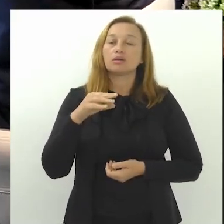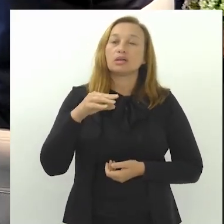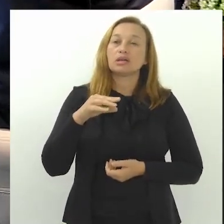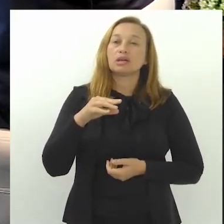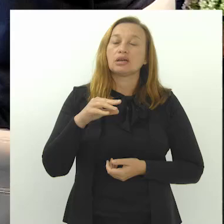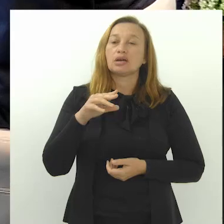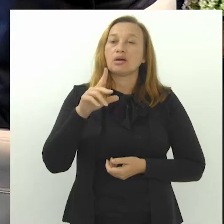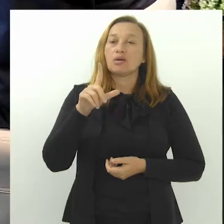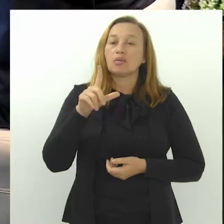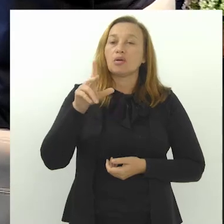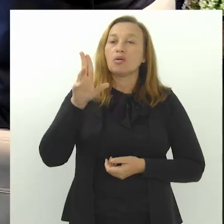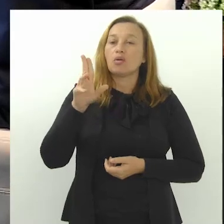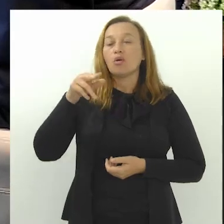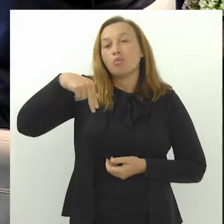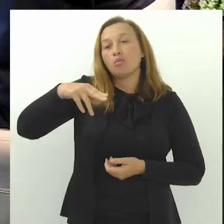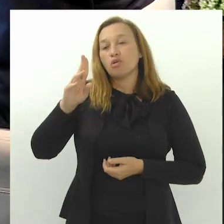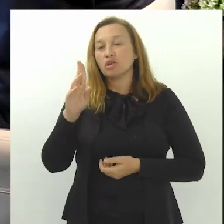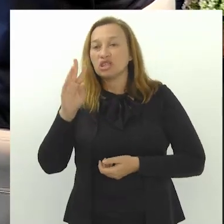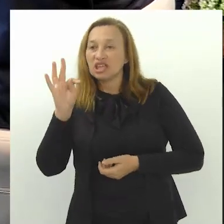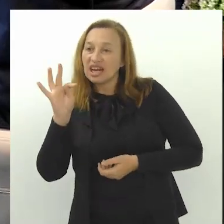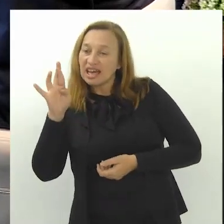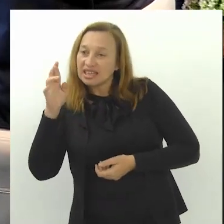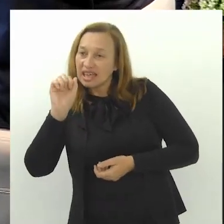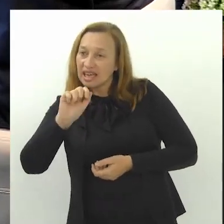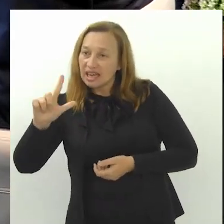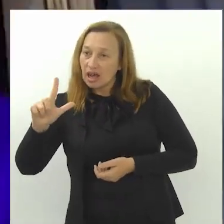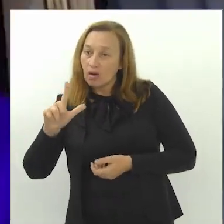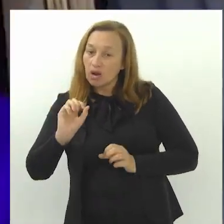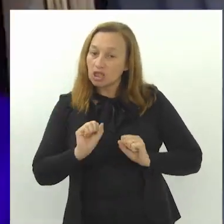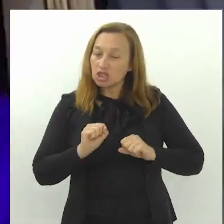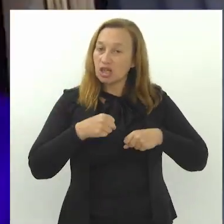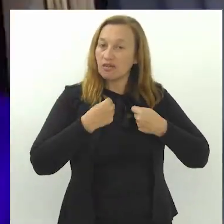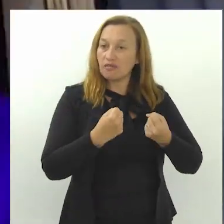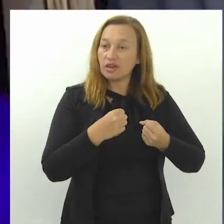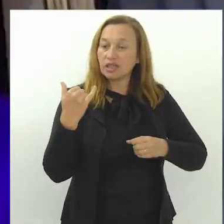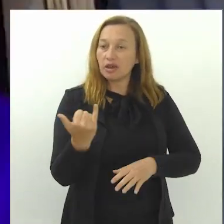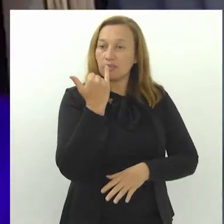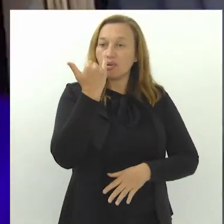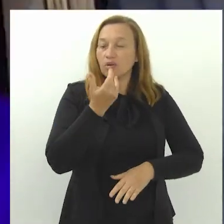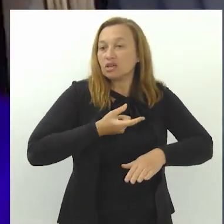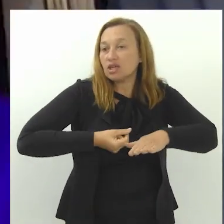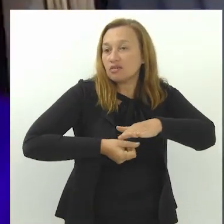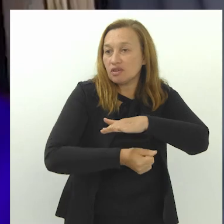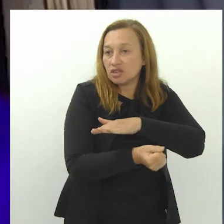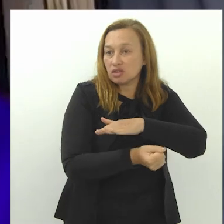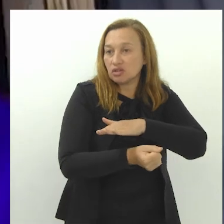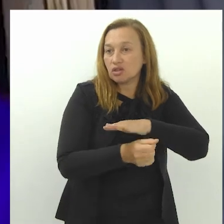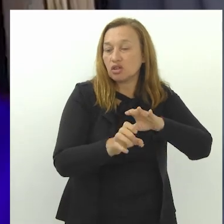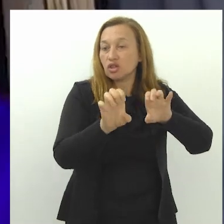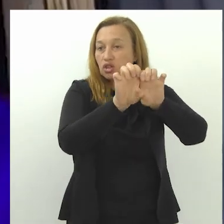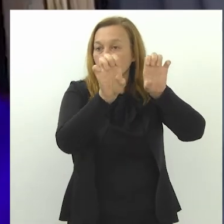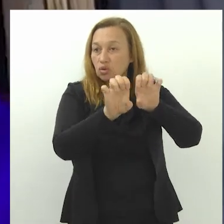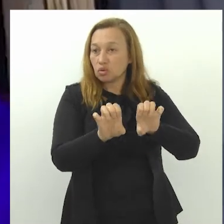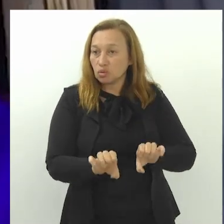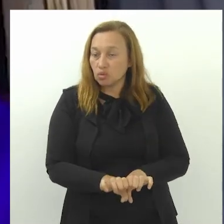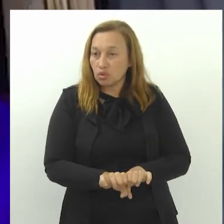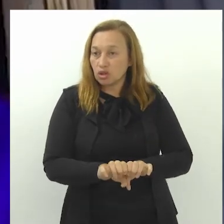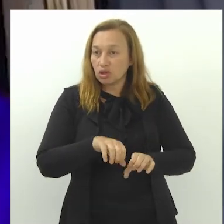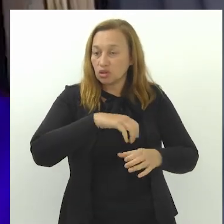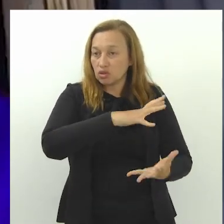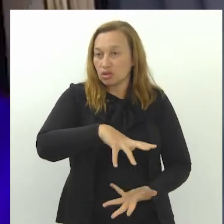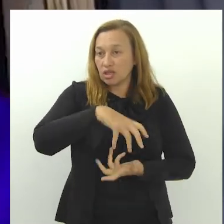de desenvolvimento, eles já há algum tempo defendem a importância de investimento em infraestrutura